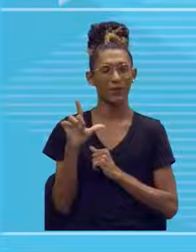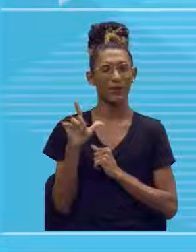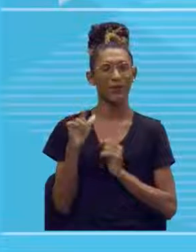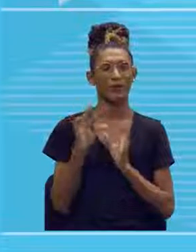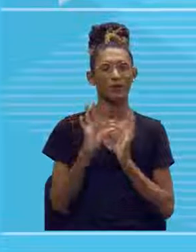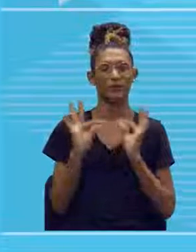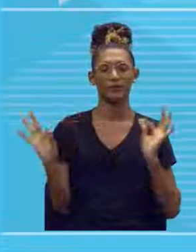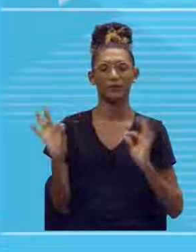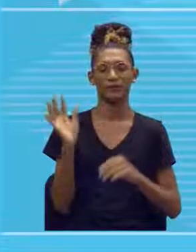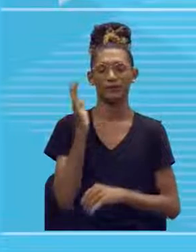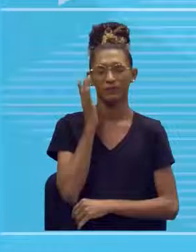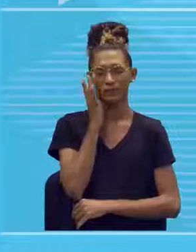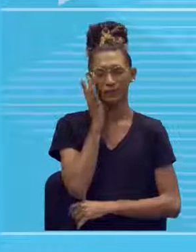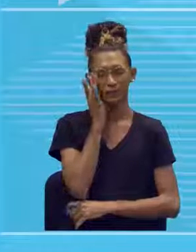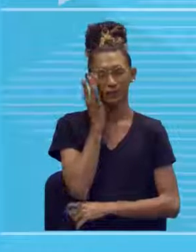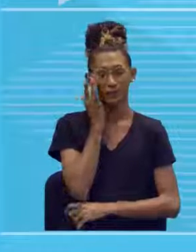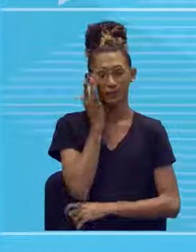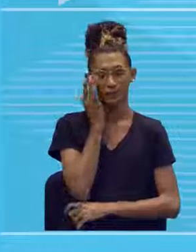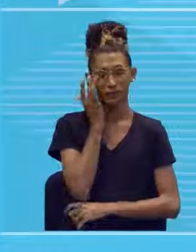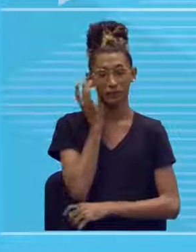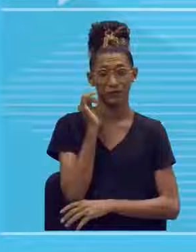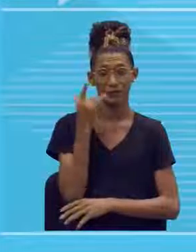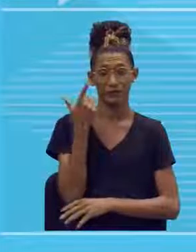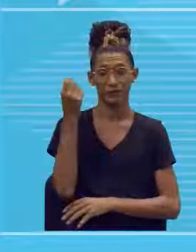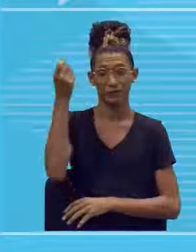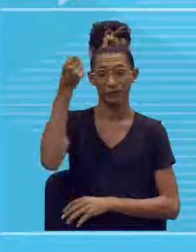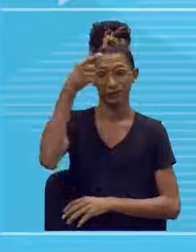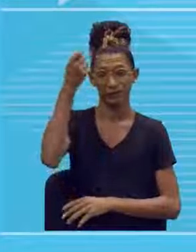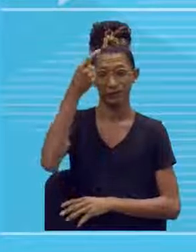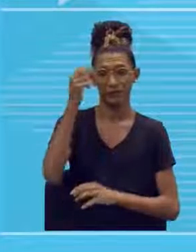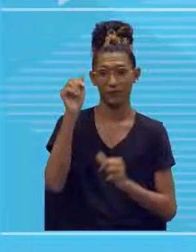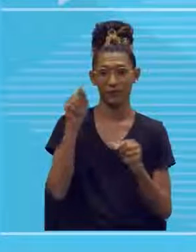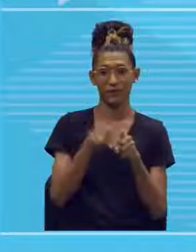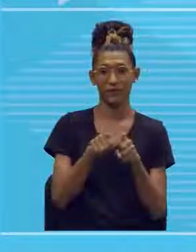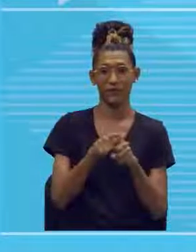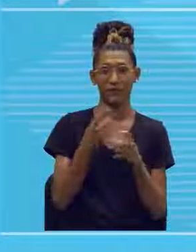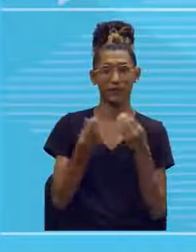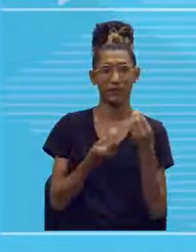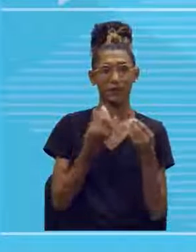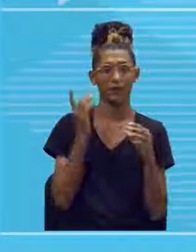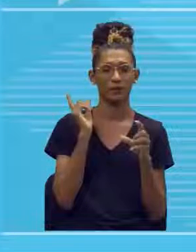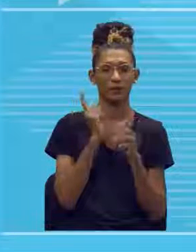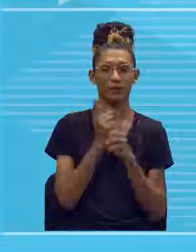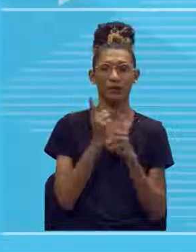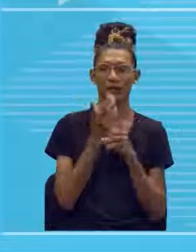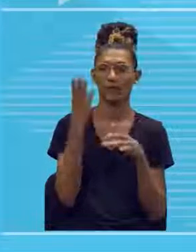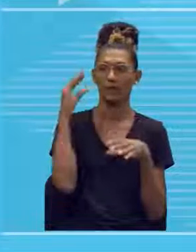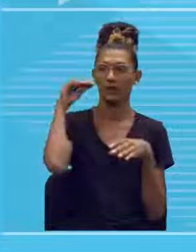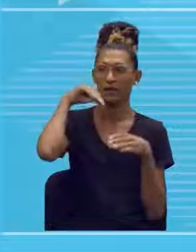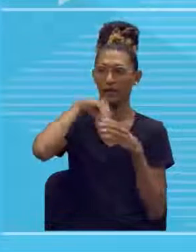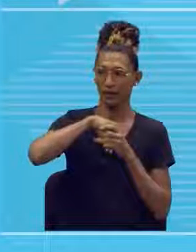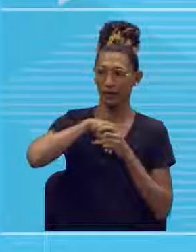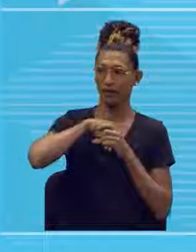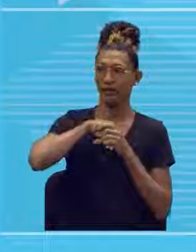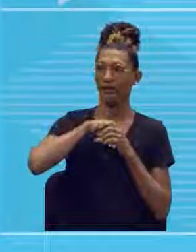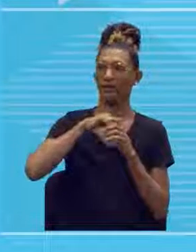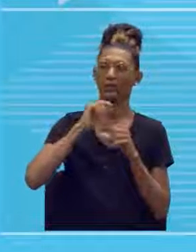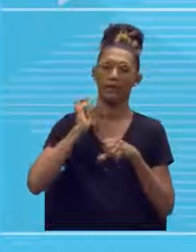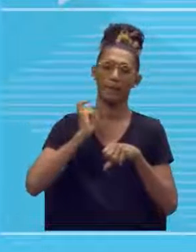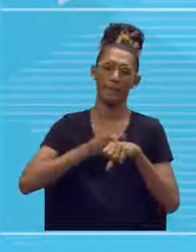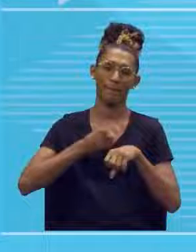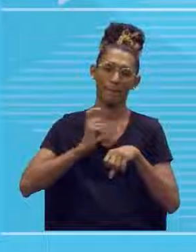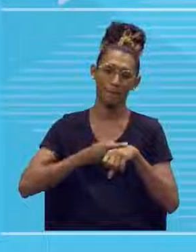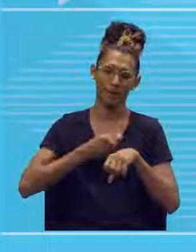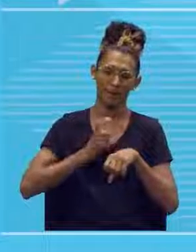teoria o sol ficaria no centro dessa sala oca dentro de uma rocha gigante